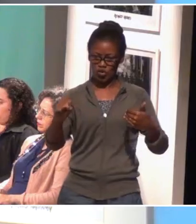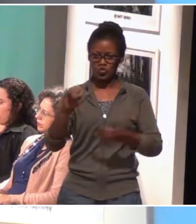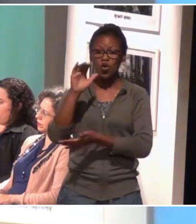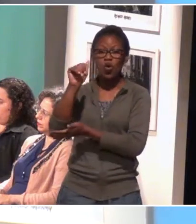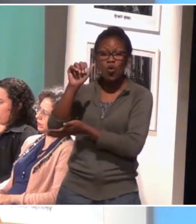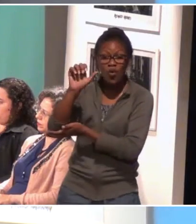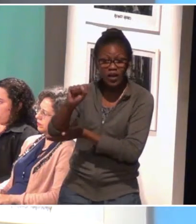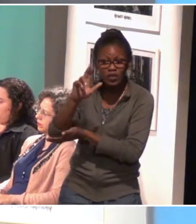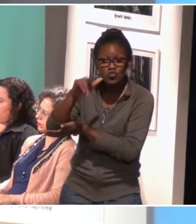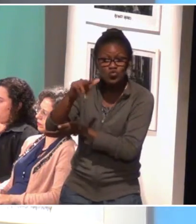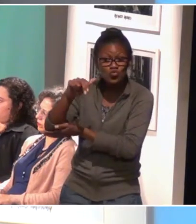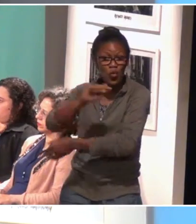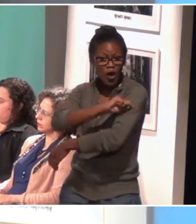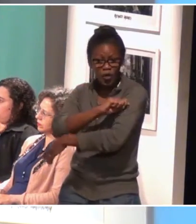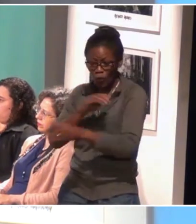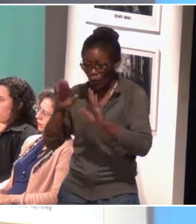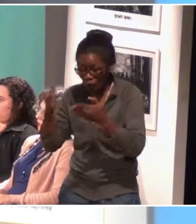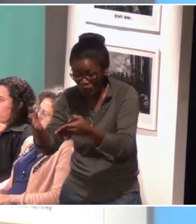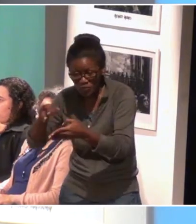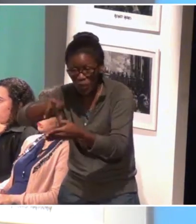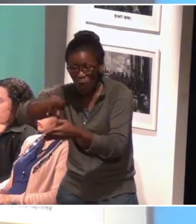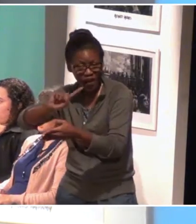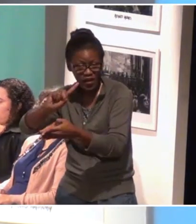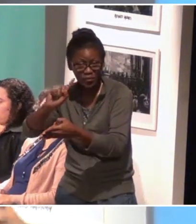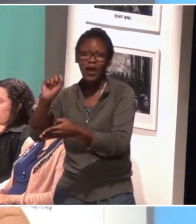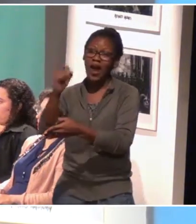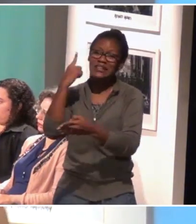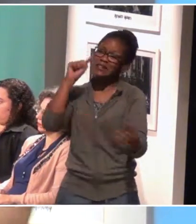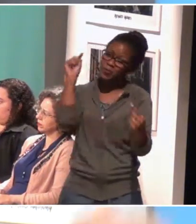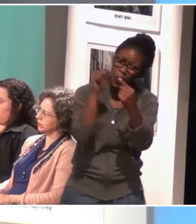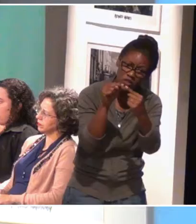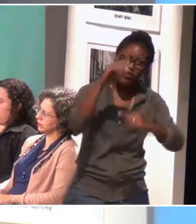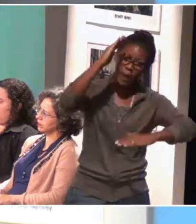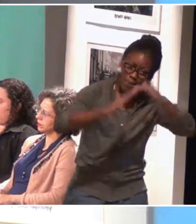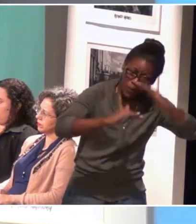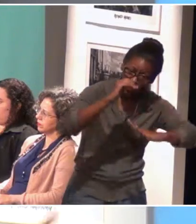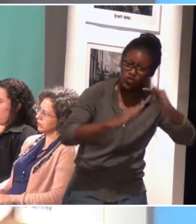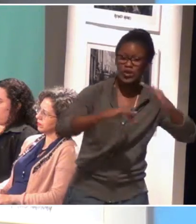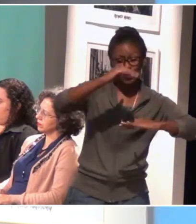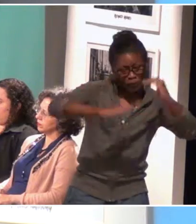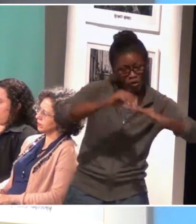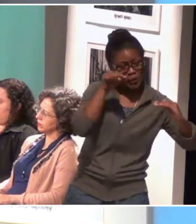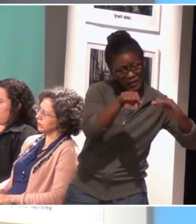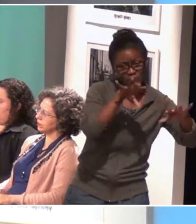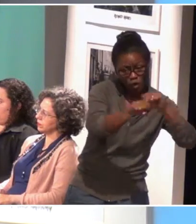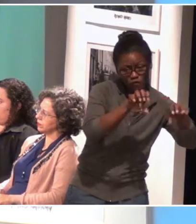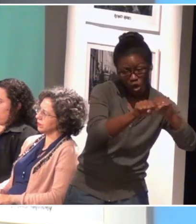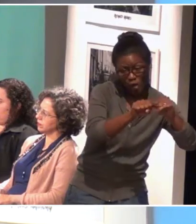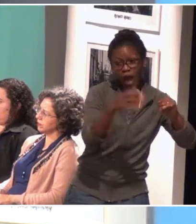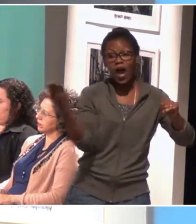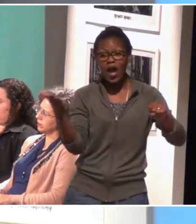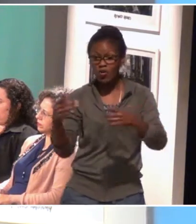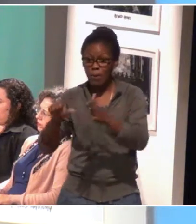trabalhou com alunos. Sempre foi, diretamente, que eu quero dizer, sempre foi o trabalho indireto. E esse ano é a primeira vez que a gente